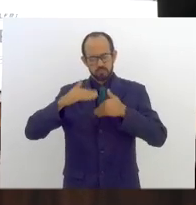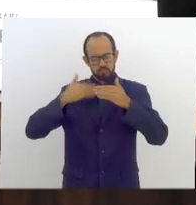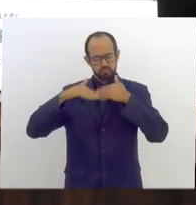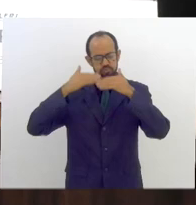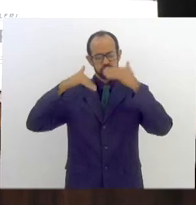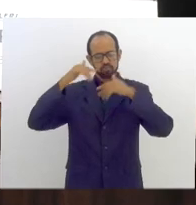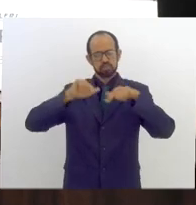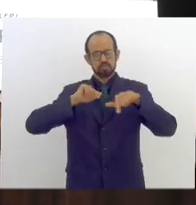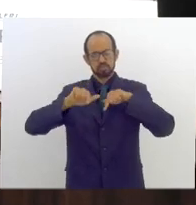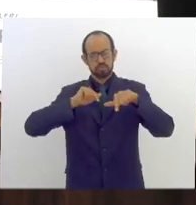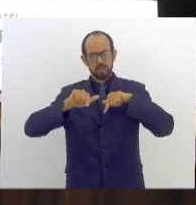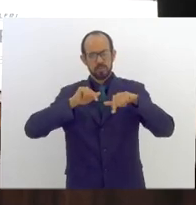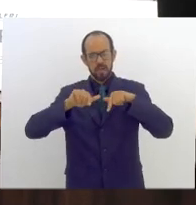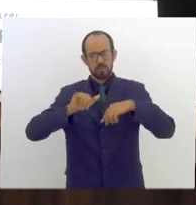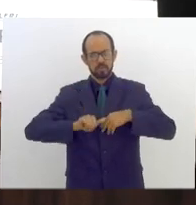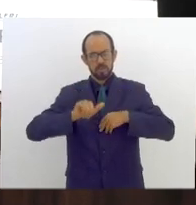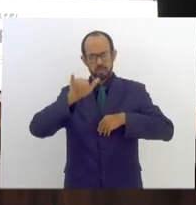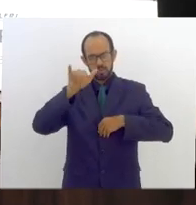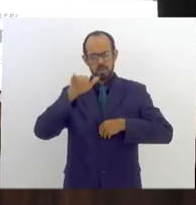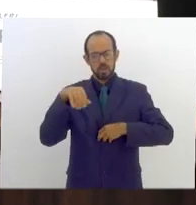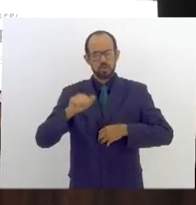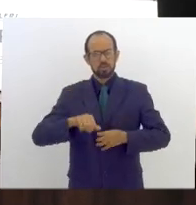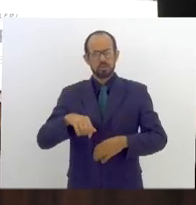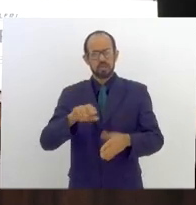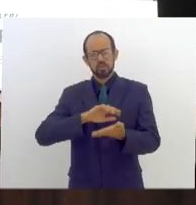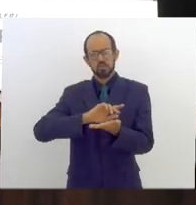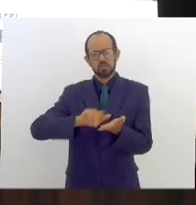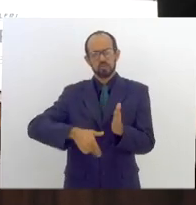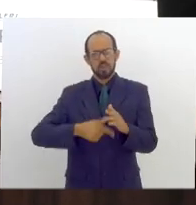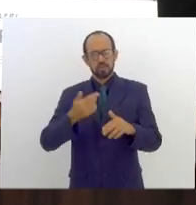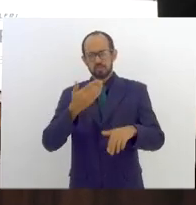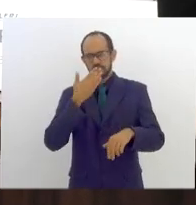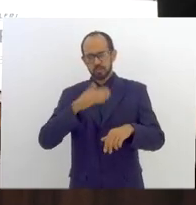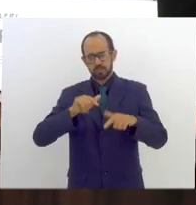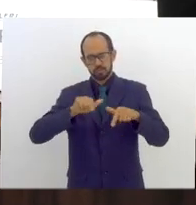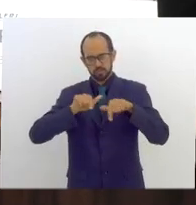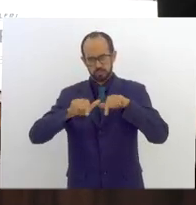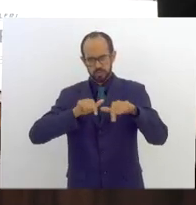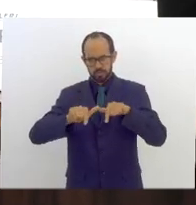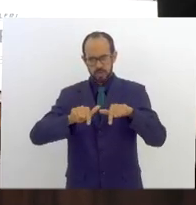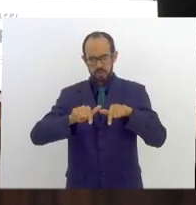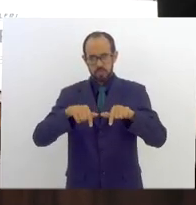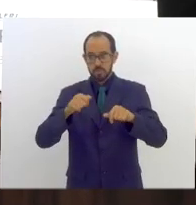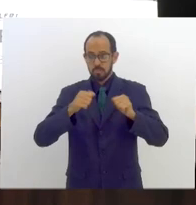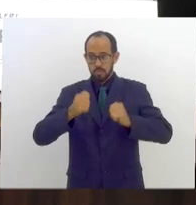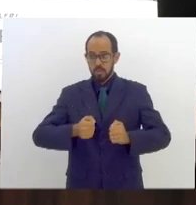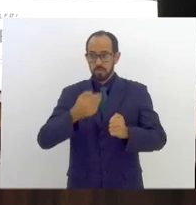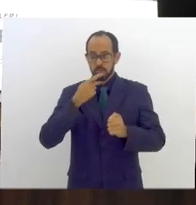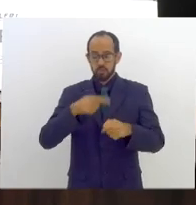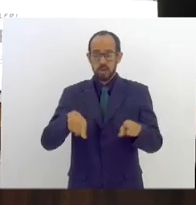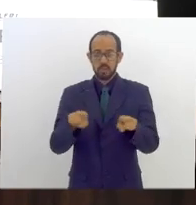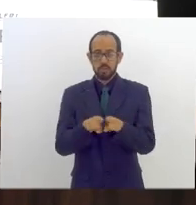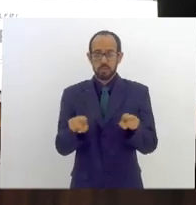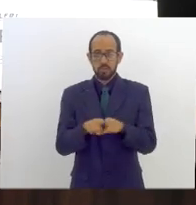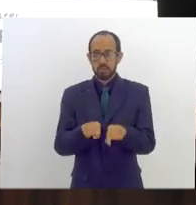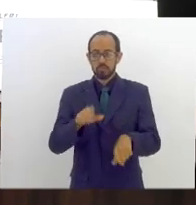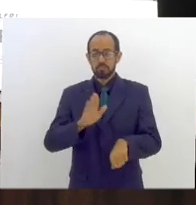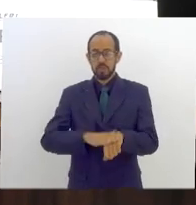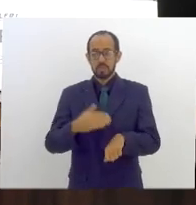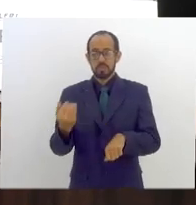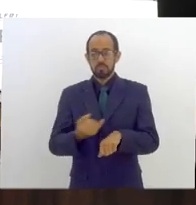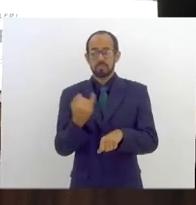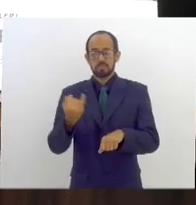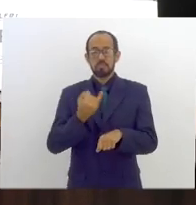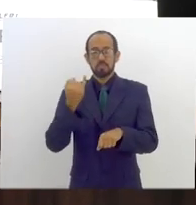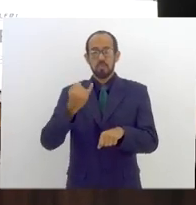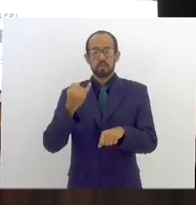trabalho realizado pela Aeronáutica, nas suas mais diversas frentes de atuação. Podemos citar como uma das mais importantes